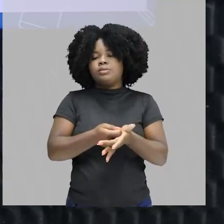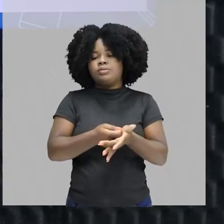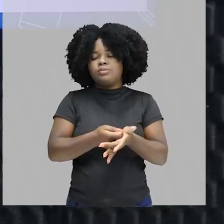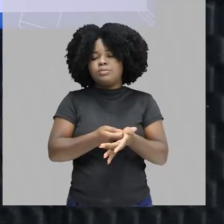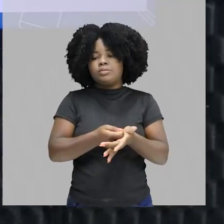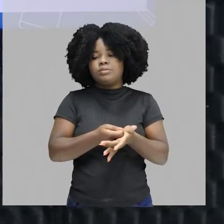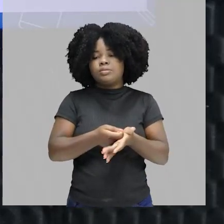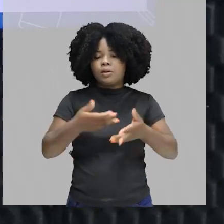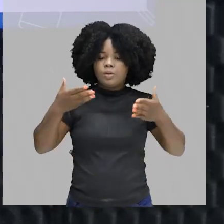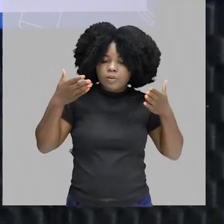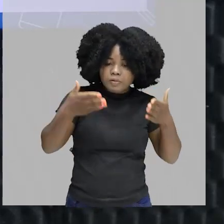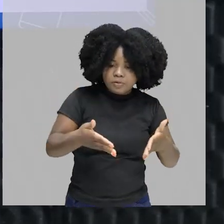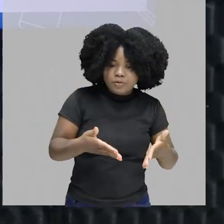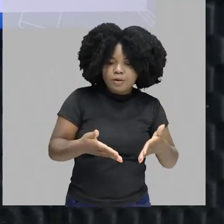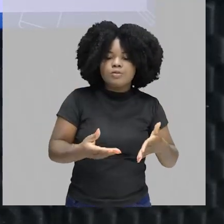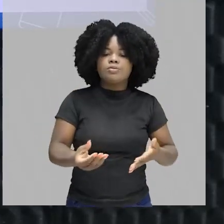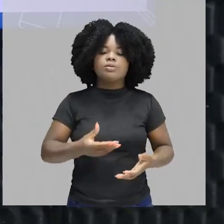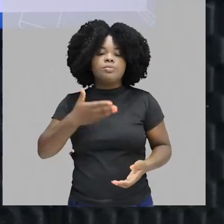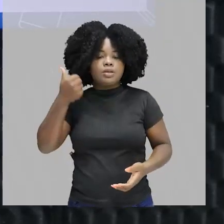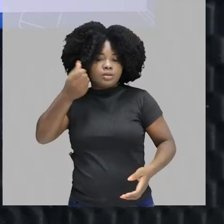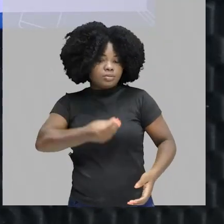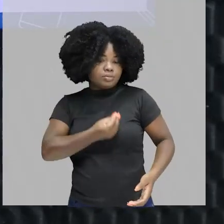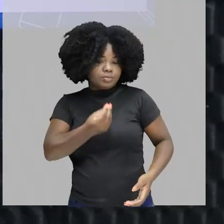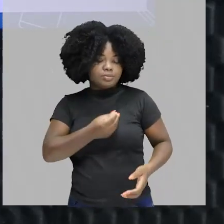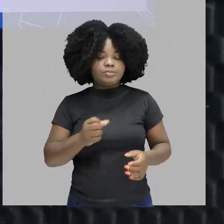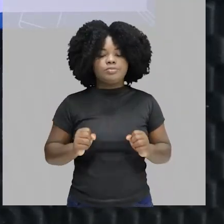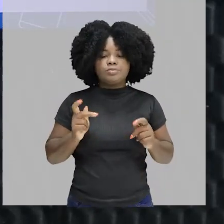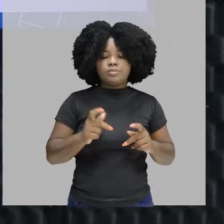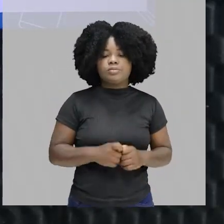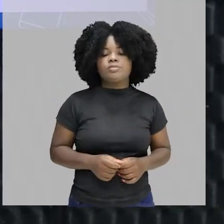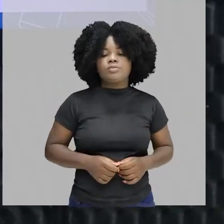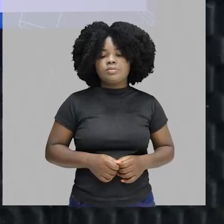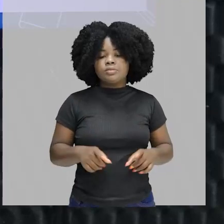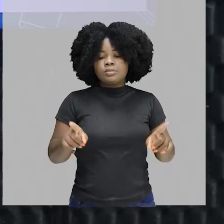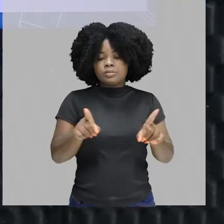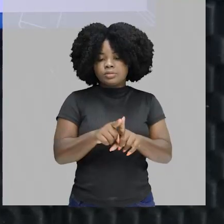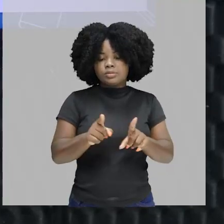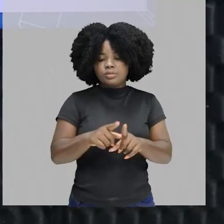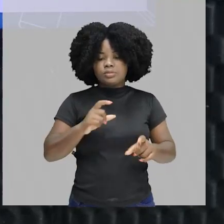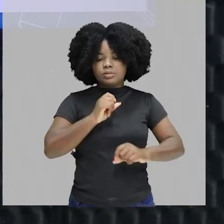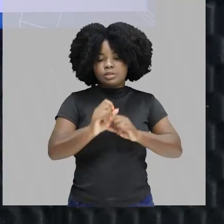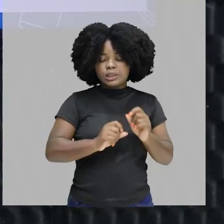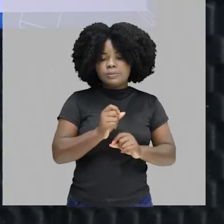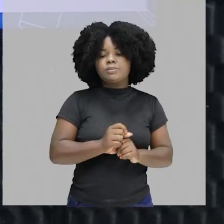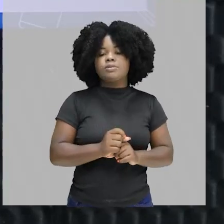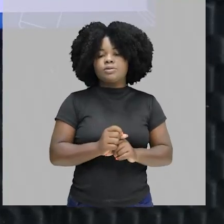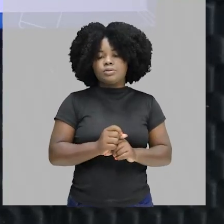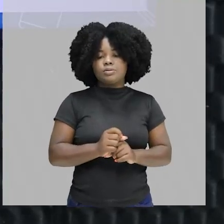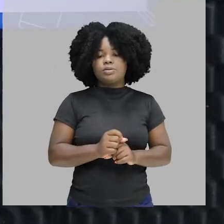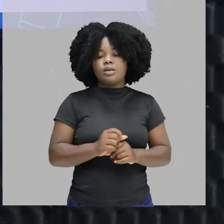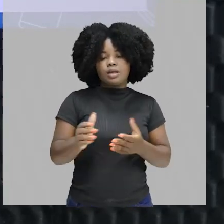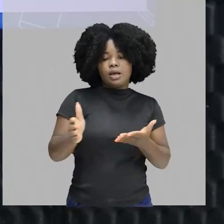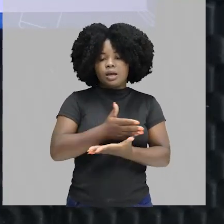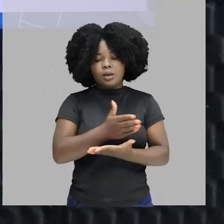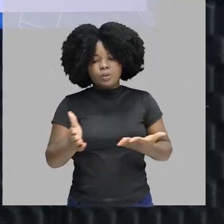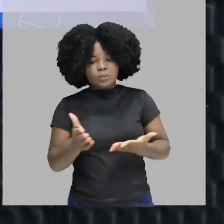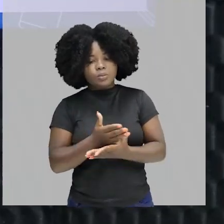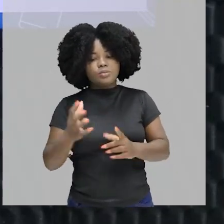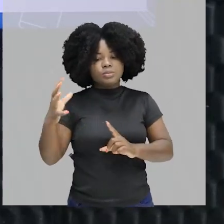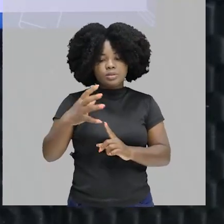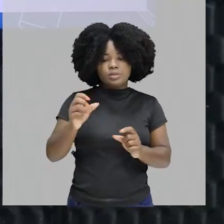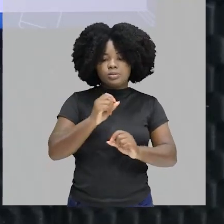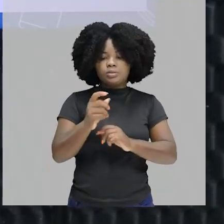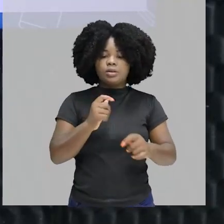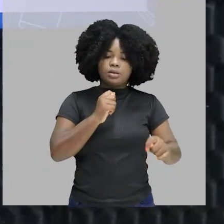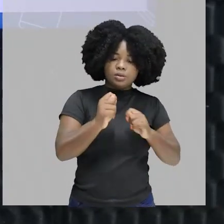sobrevivência. Nesse aspecto, nós podemos ter fatores que vão motivar, tá, essas migrações. Fatores econômicos, como, por exemplo, buscar